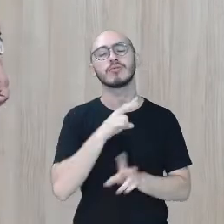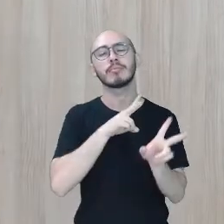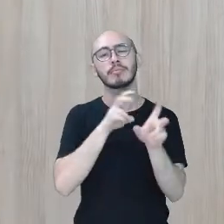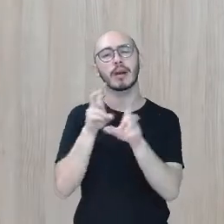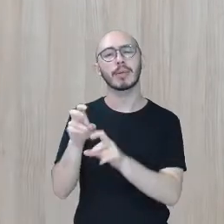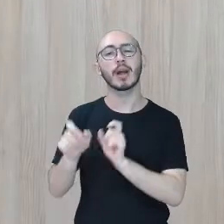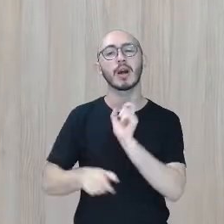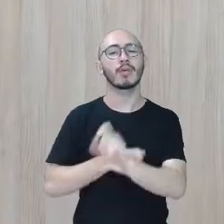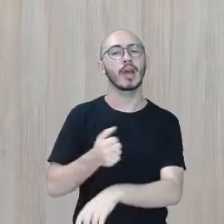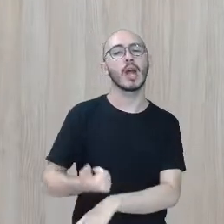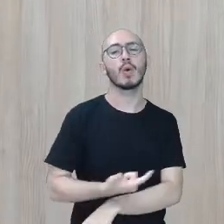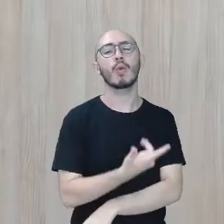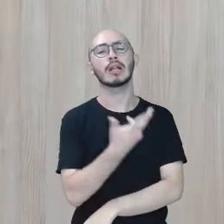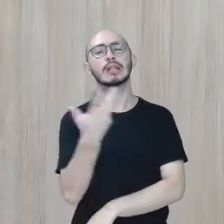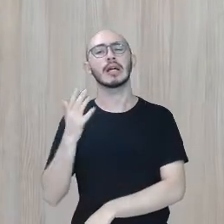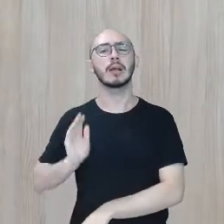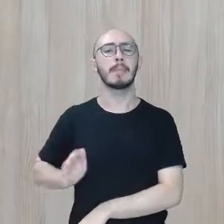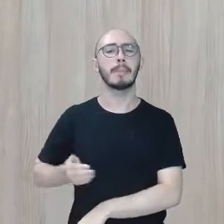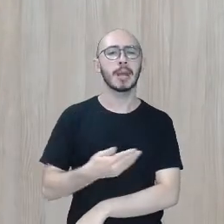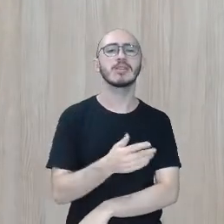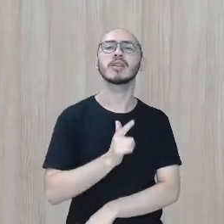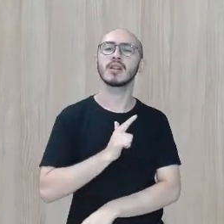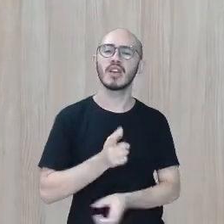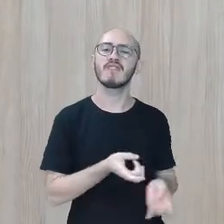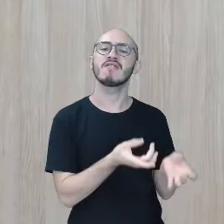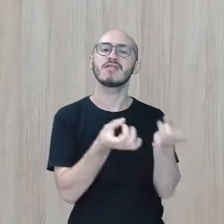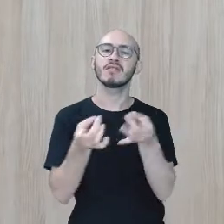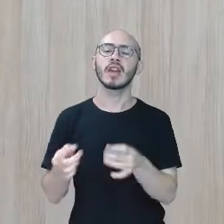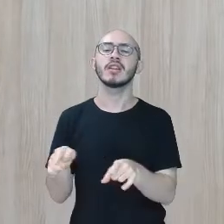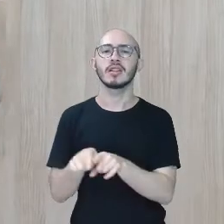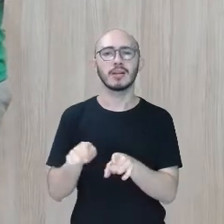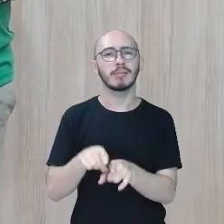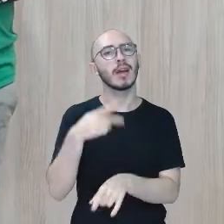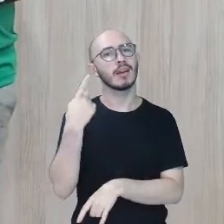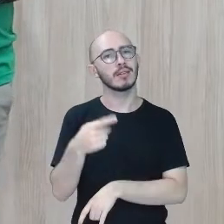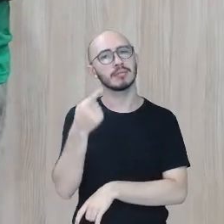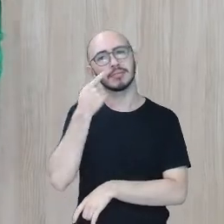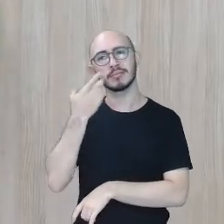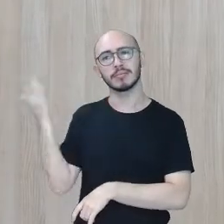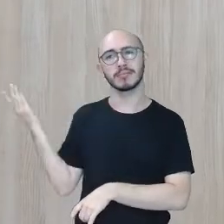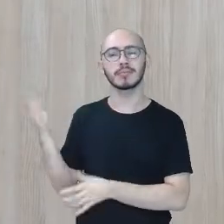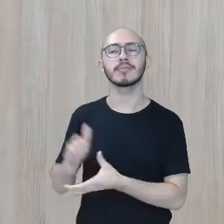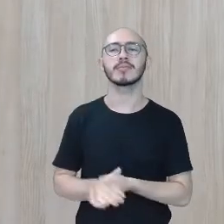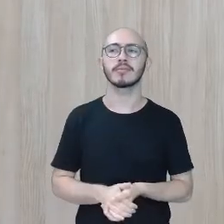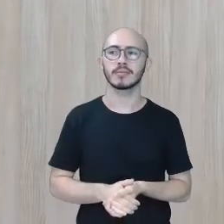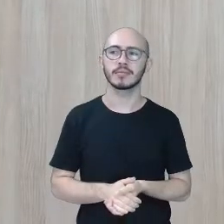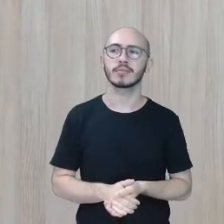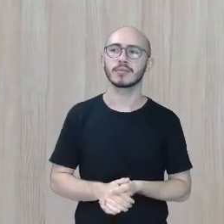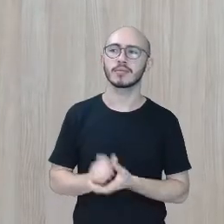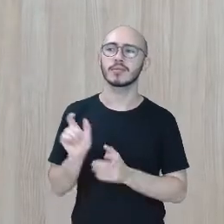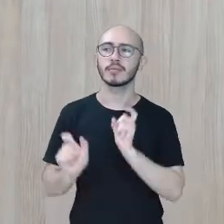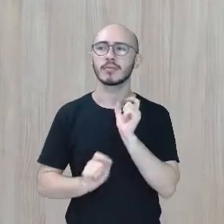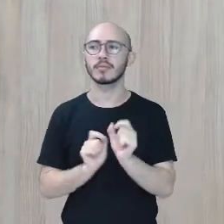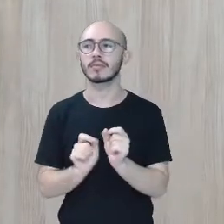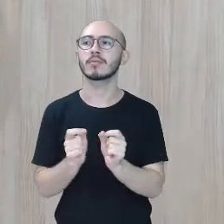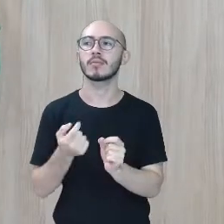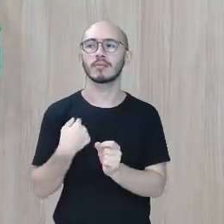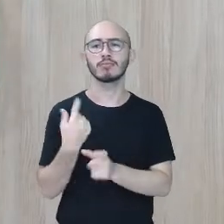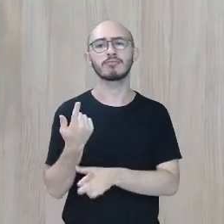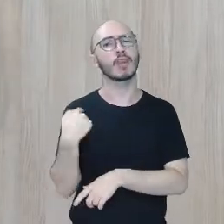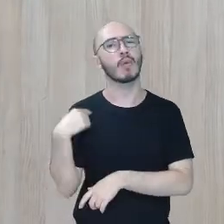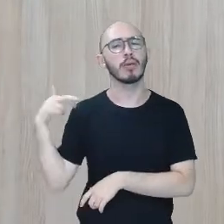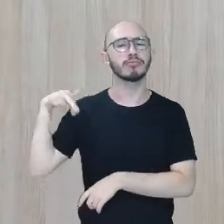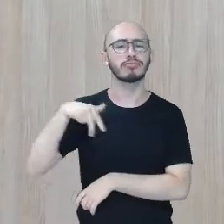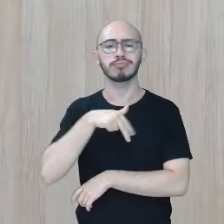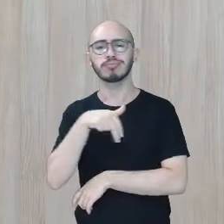peixes, de frutos do mar, para serem vendidos ali no mercado de São José, né? Então, vez ou outra, circulando pelo centro